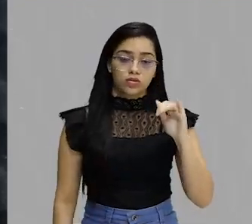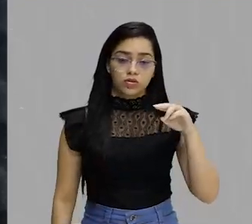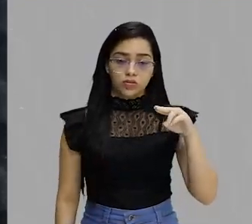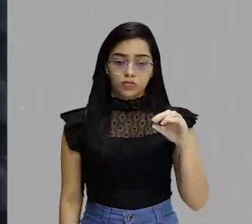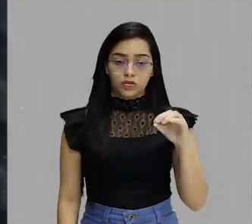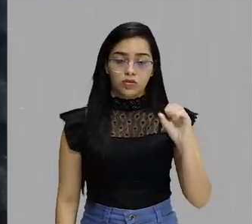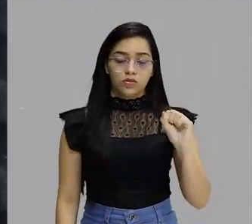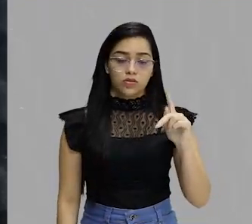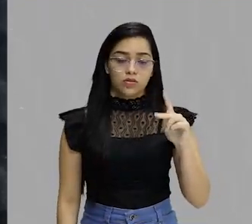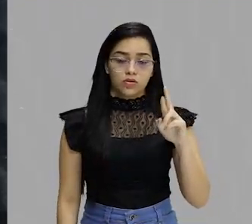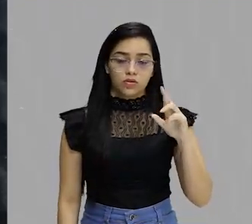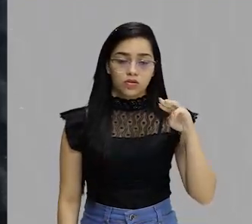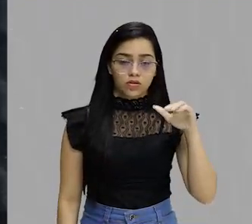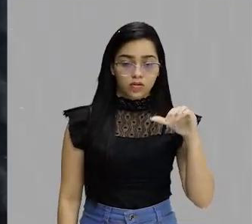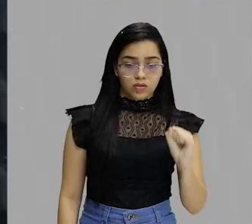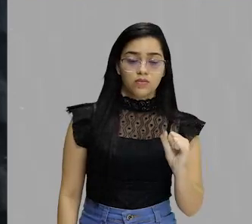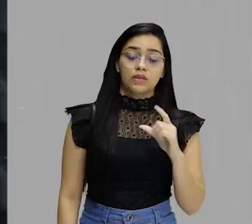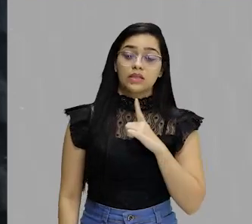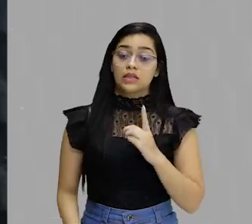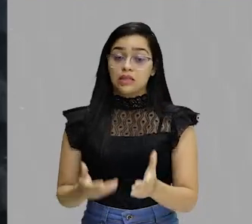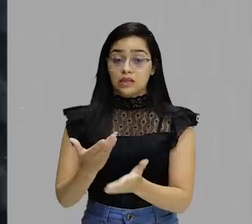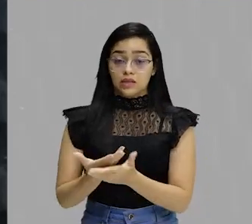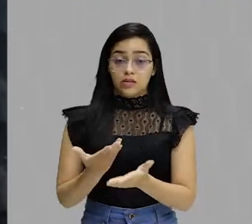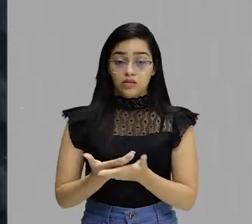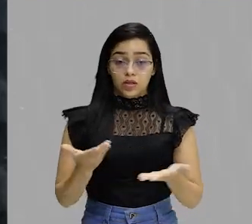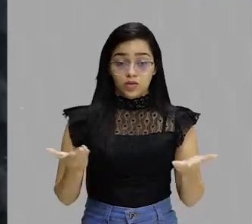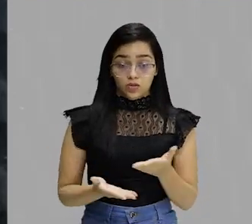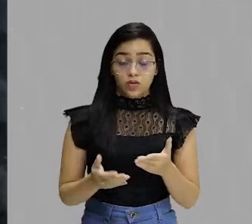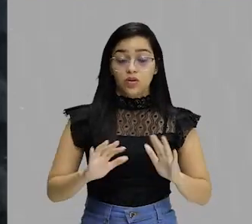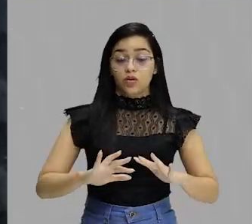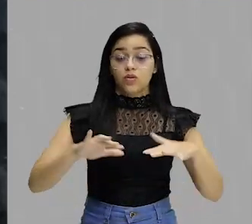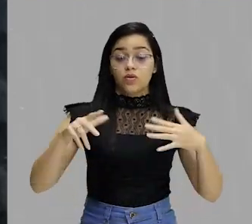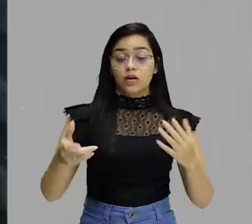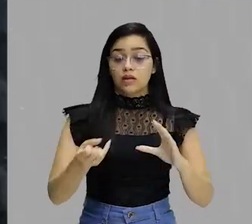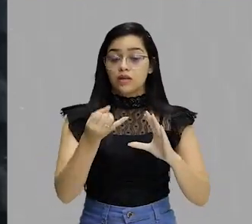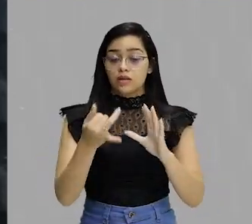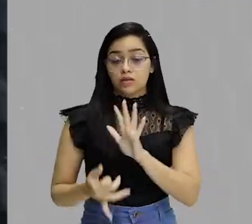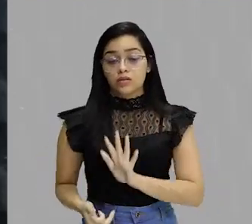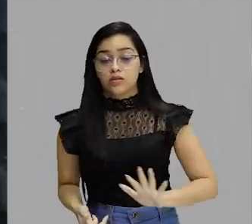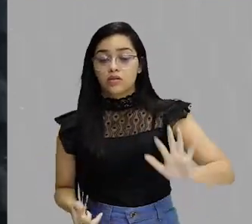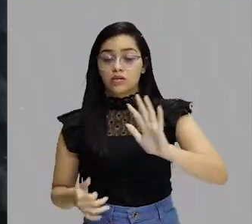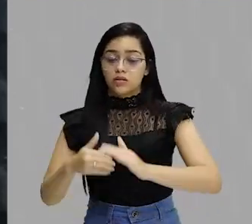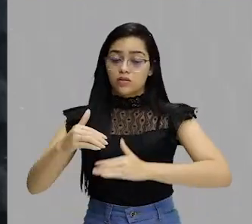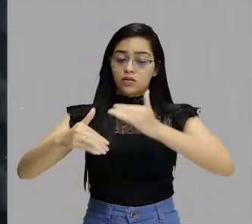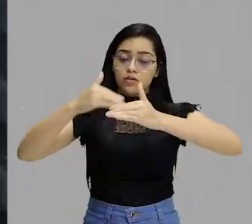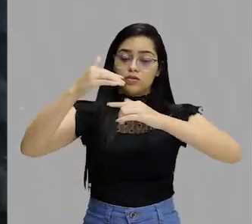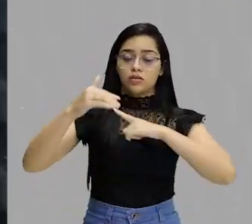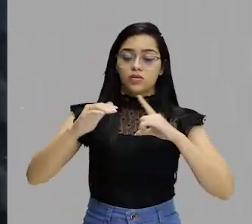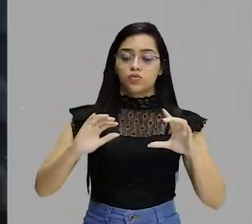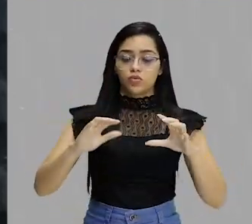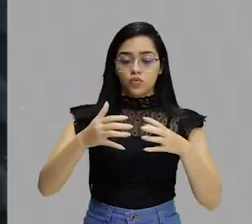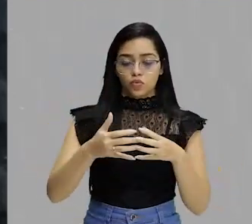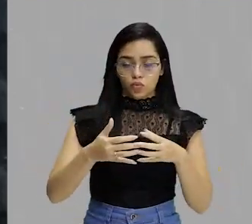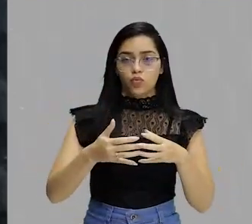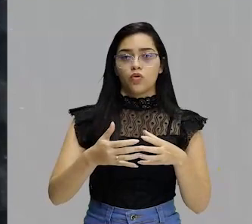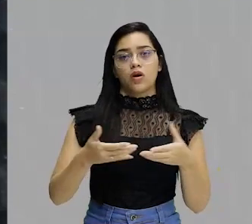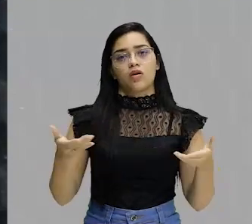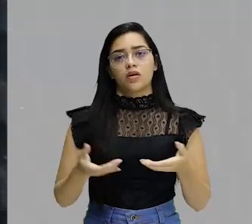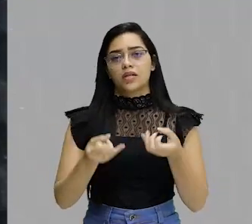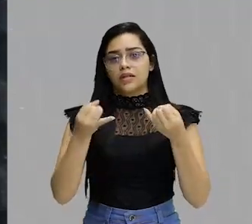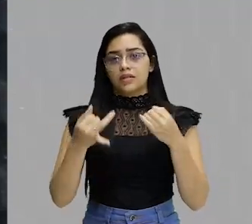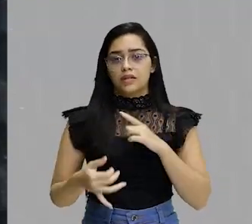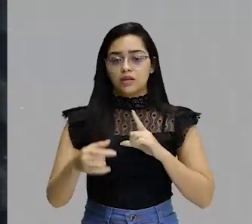gimnospermas. E nessa aula nós vamos ver aqui quais são os aspectos gerais evolutivos desse grupo. Vou falar sobre